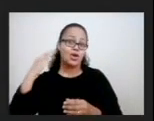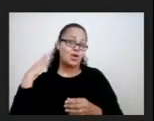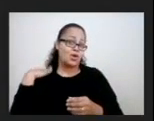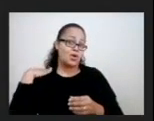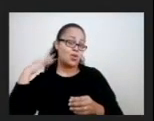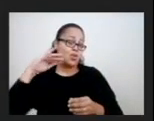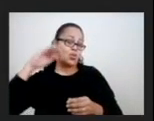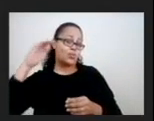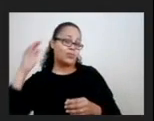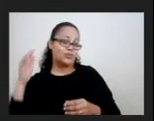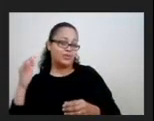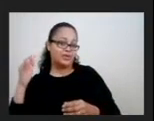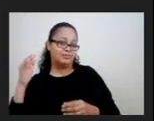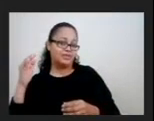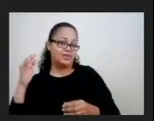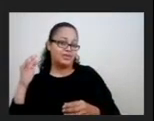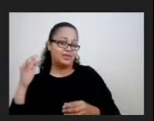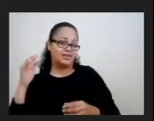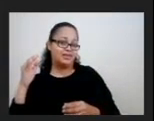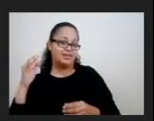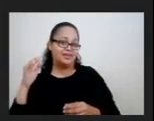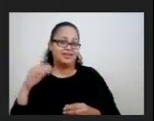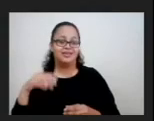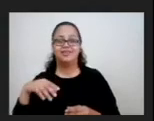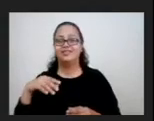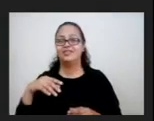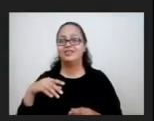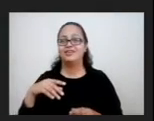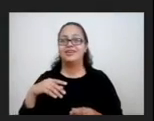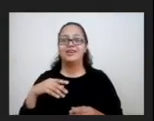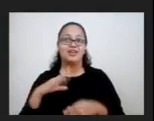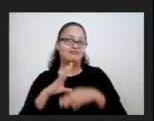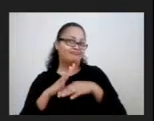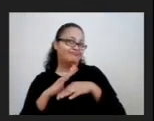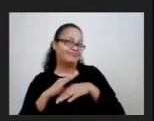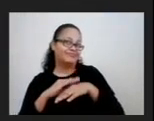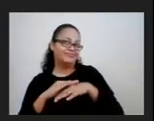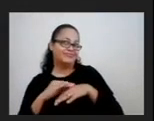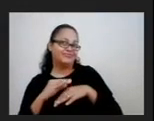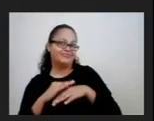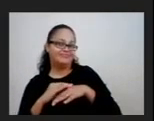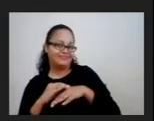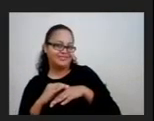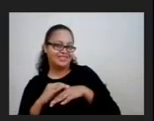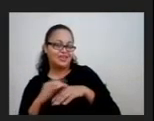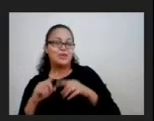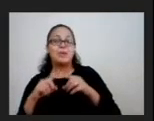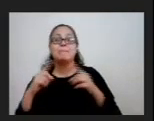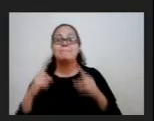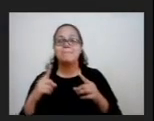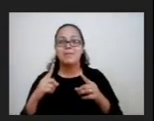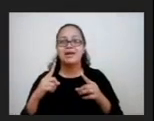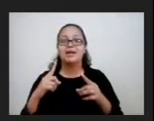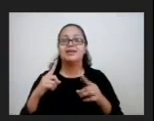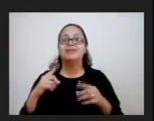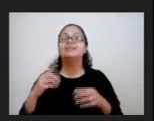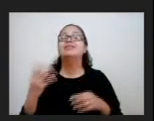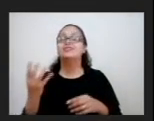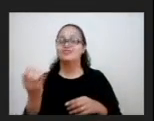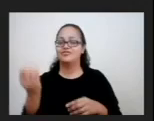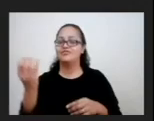Olha lá que interessante. Isso mesmo. Não deve ser muito confortável, eu imagino. Mas dá para se viajar no meio do deserto